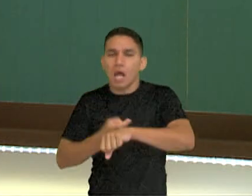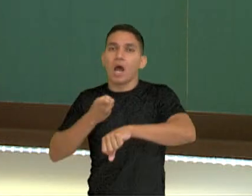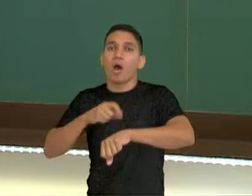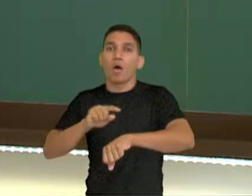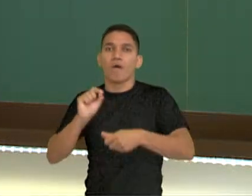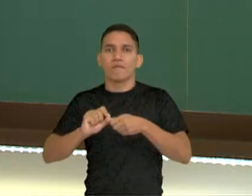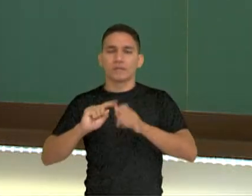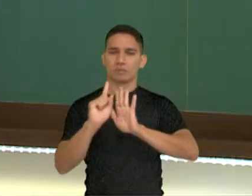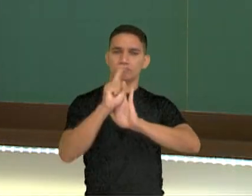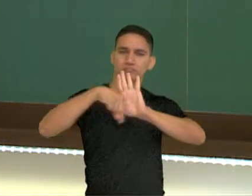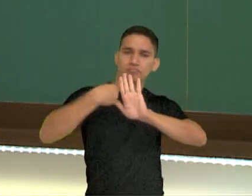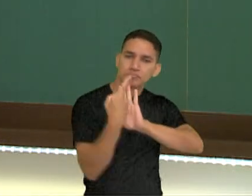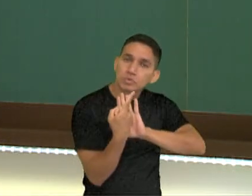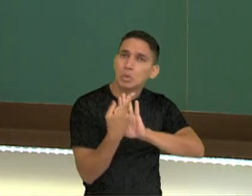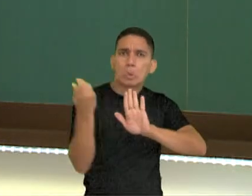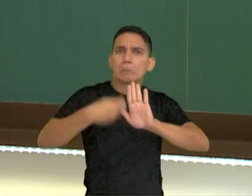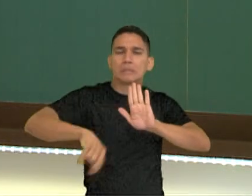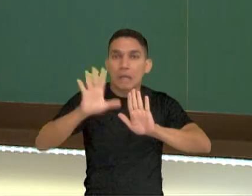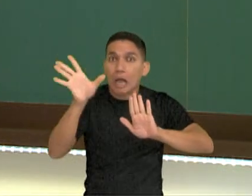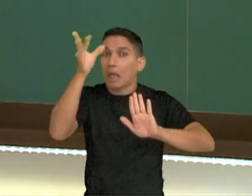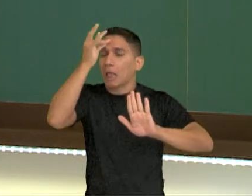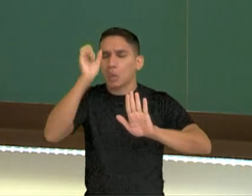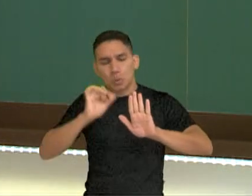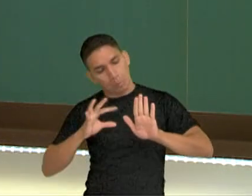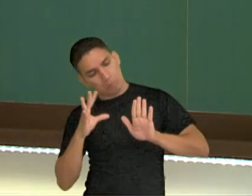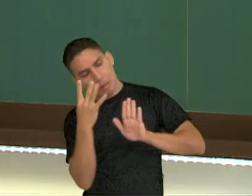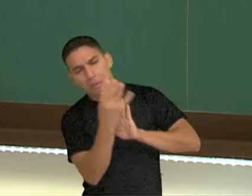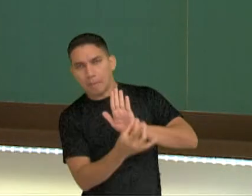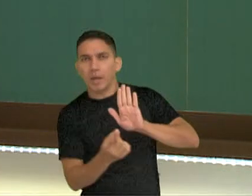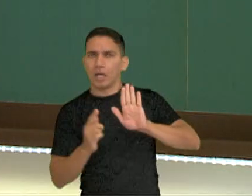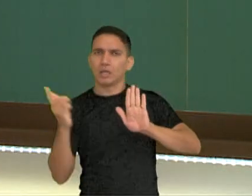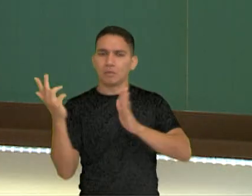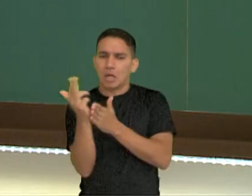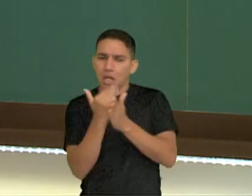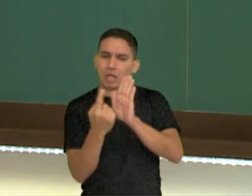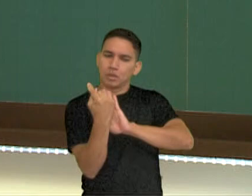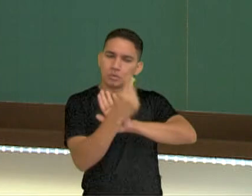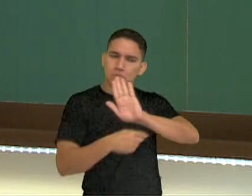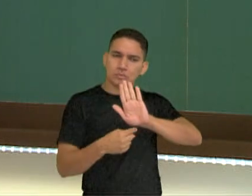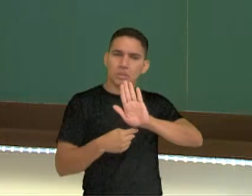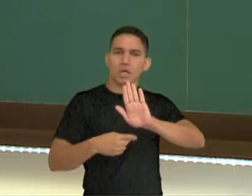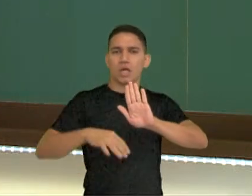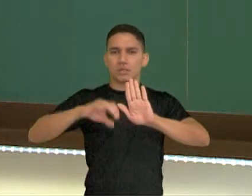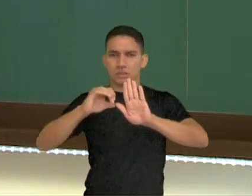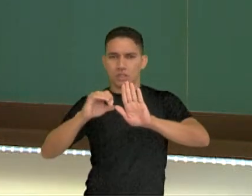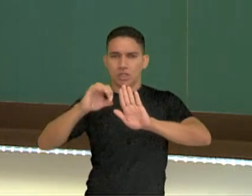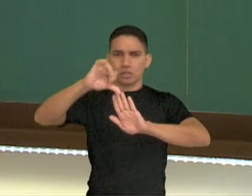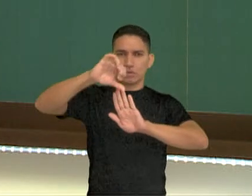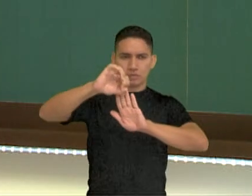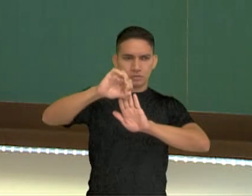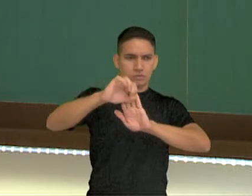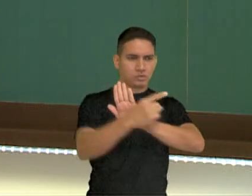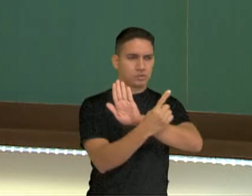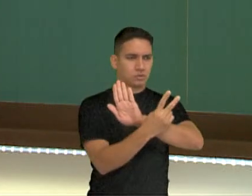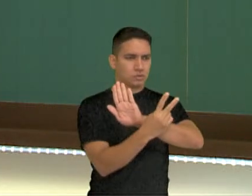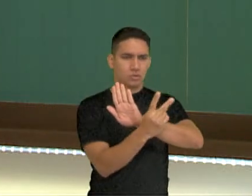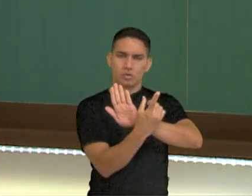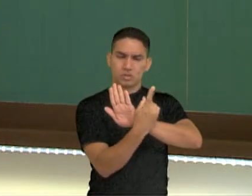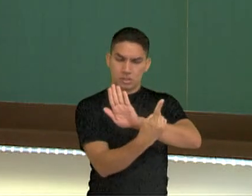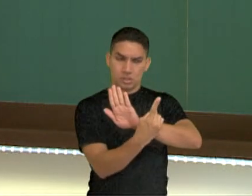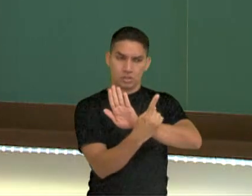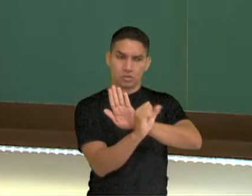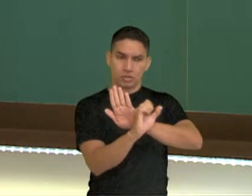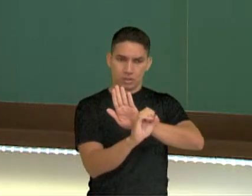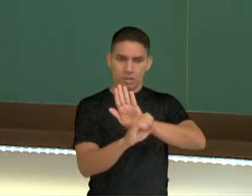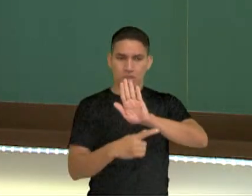tua circunferência, não precisa decorar, você desenha a circunferência, coloca lá o 0, 90, 180, 270